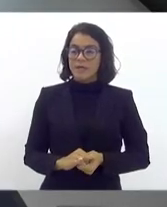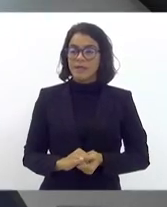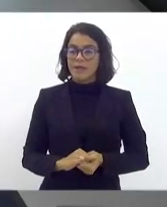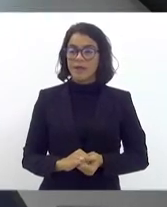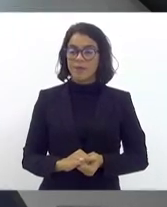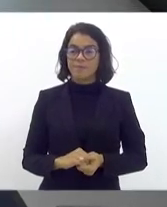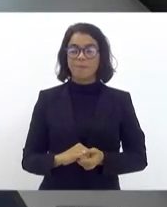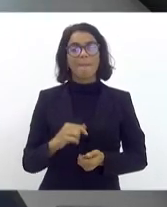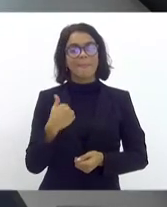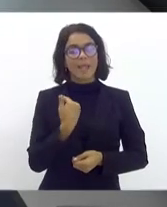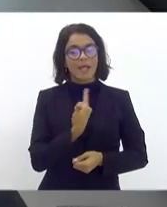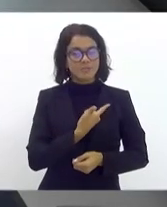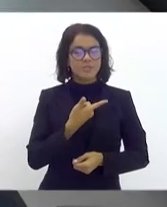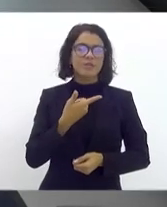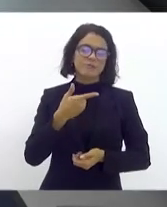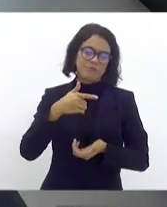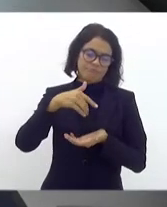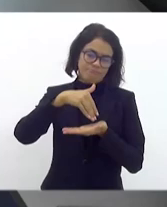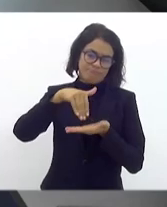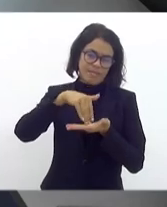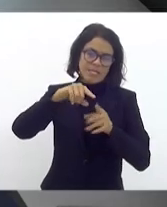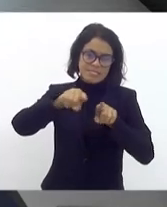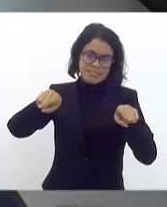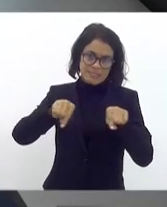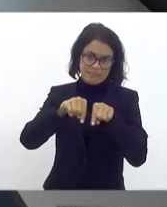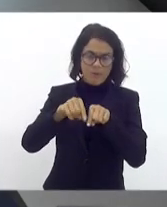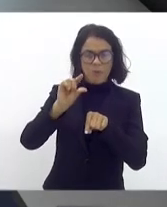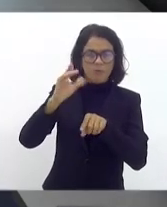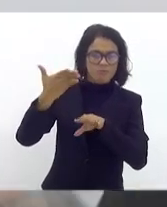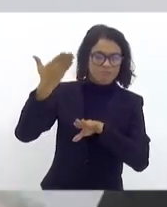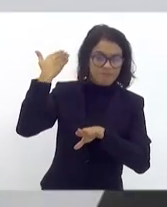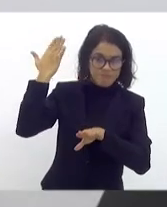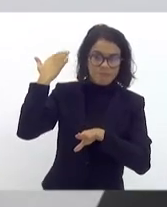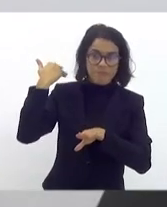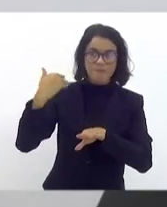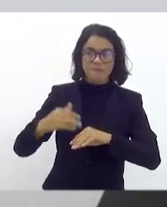a gente recebeu no gabinete há um tempo atrás